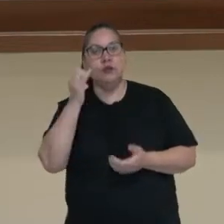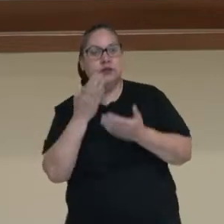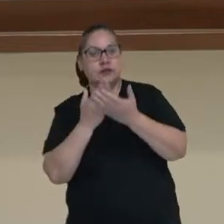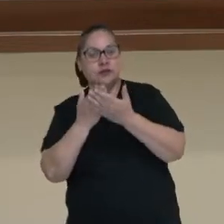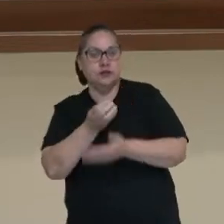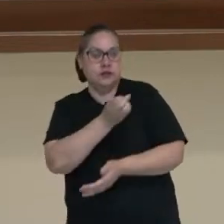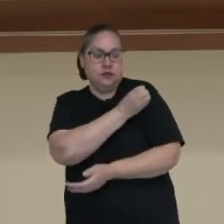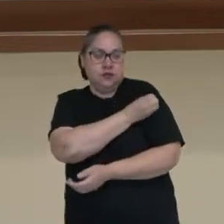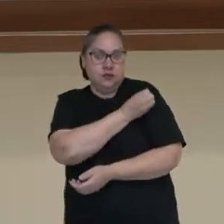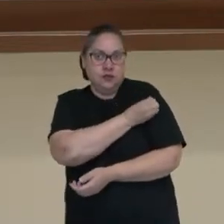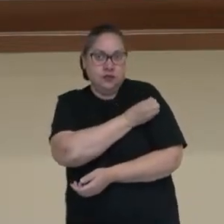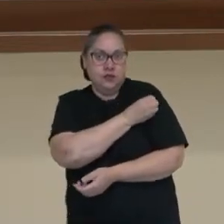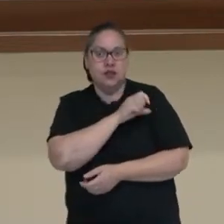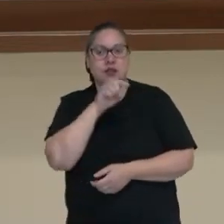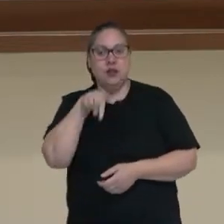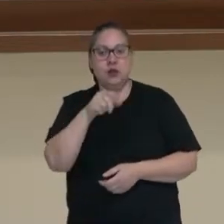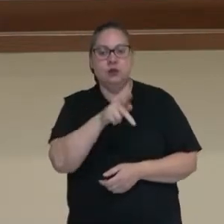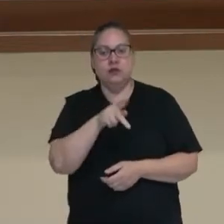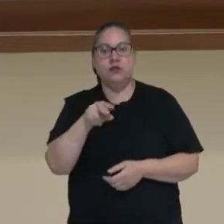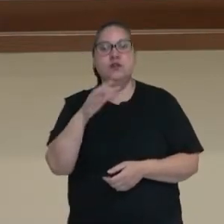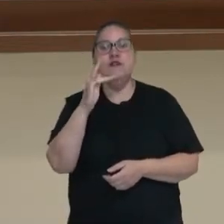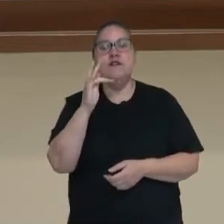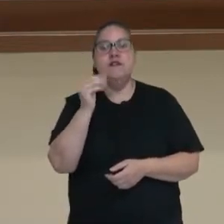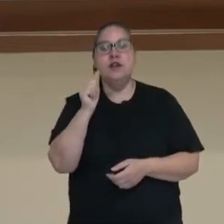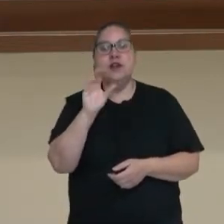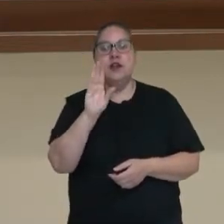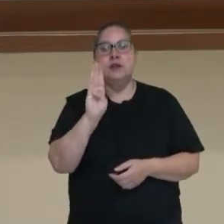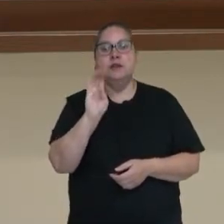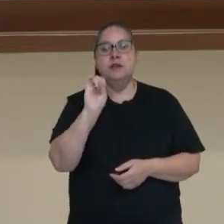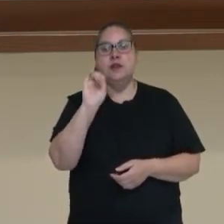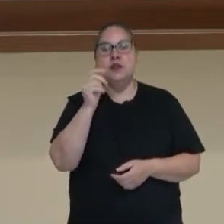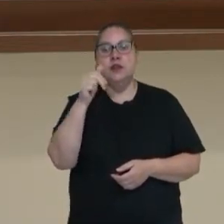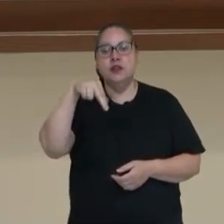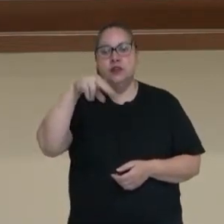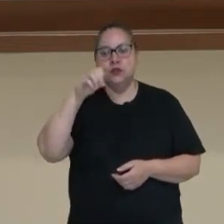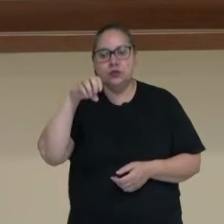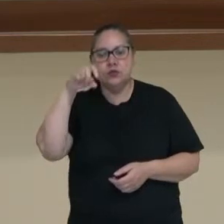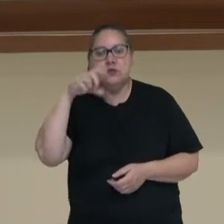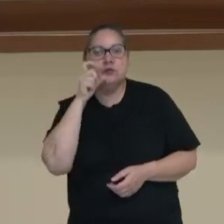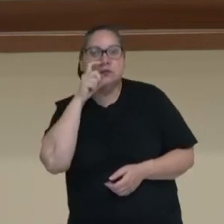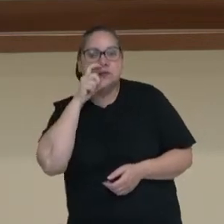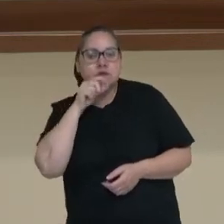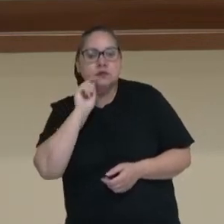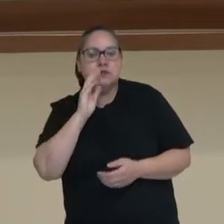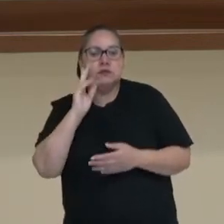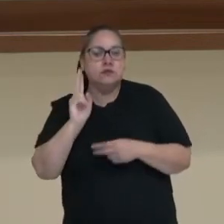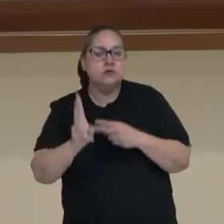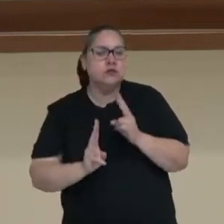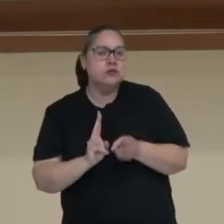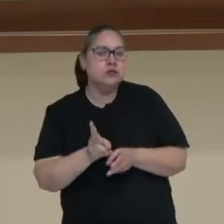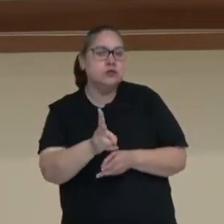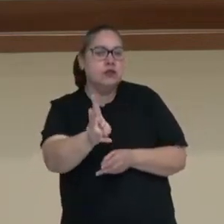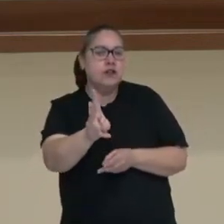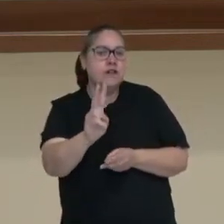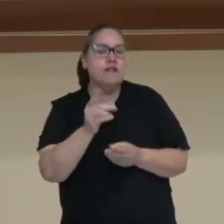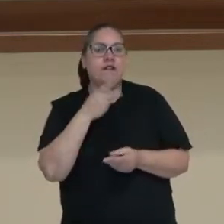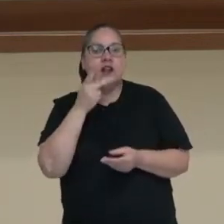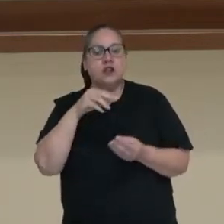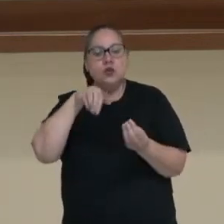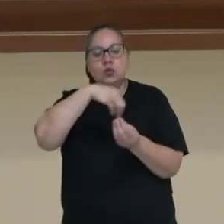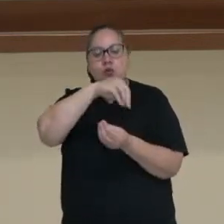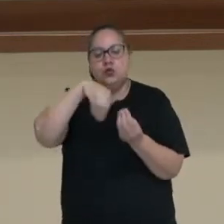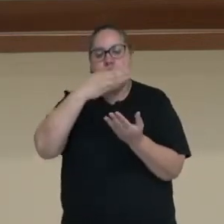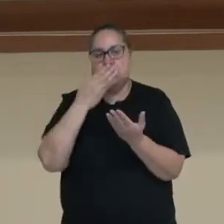Olá, estudantes do sexto ano. Aqui é o professor Fabiano e nessa aula nós vamos continuar a falar sobre misturas.